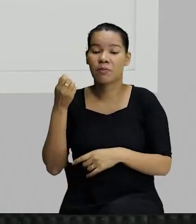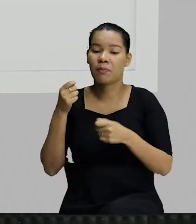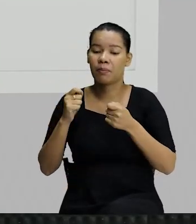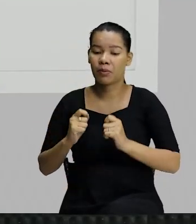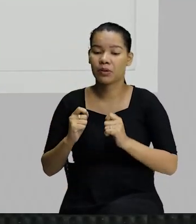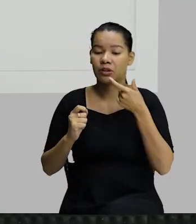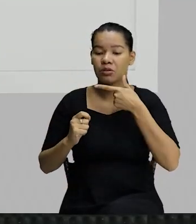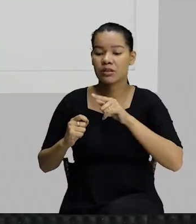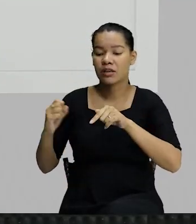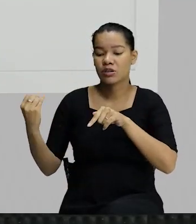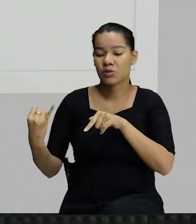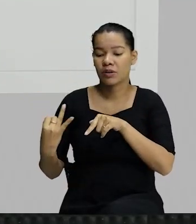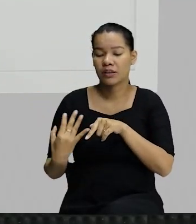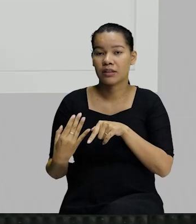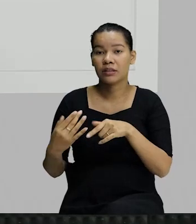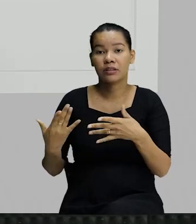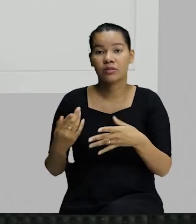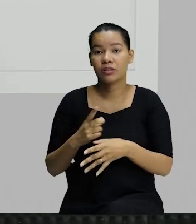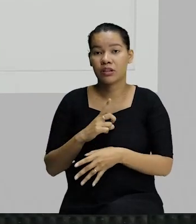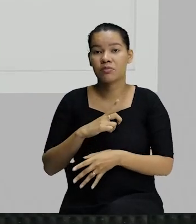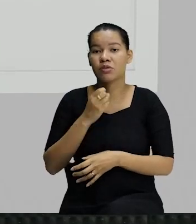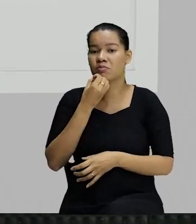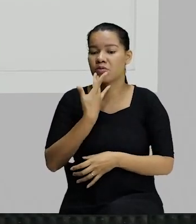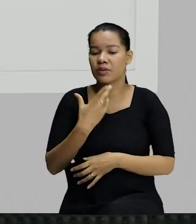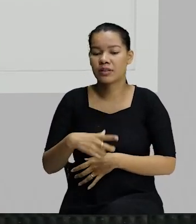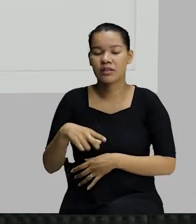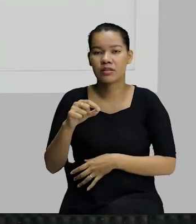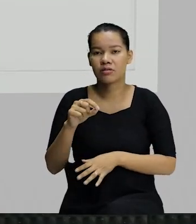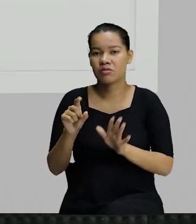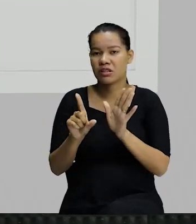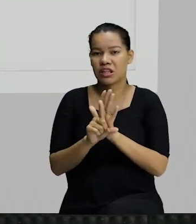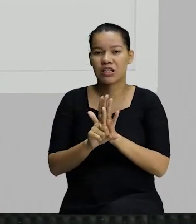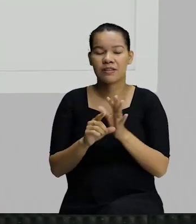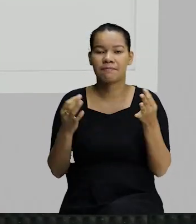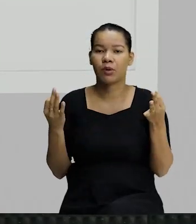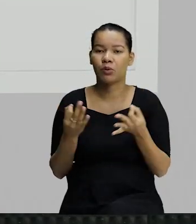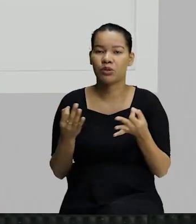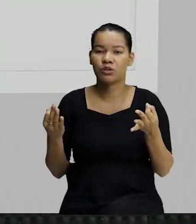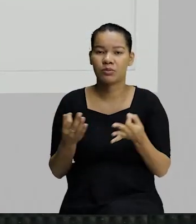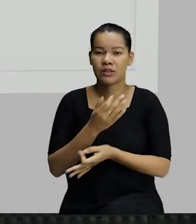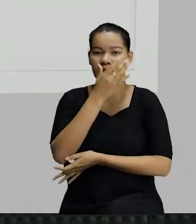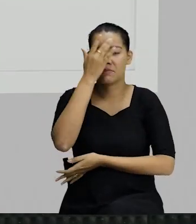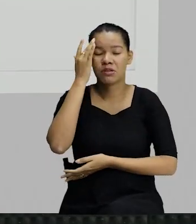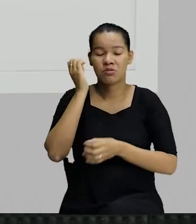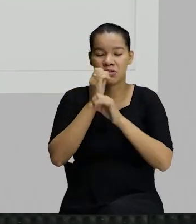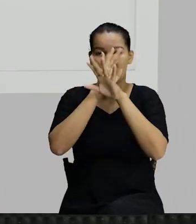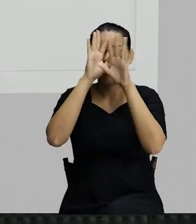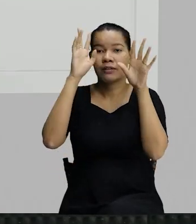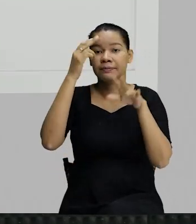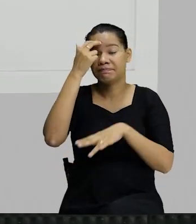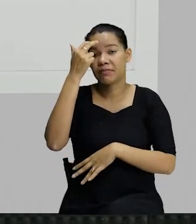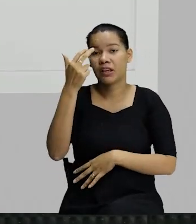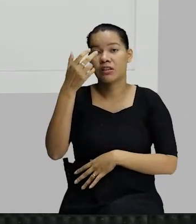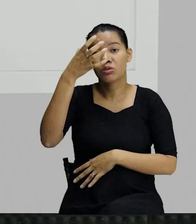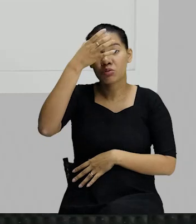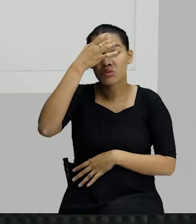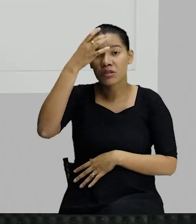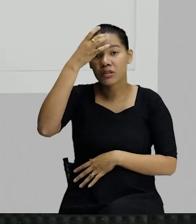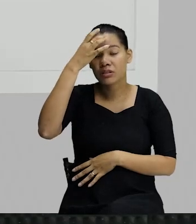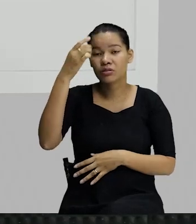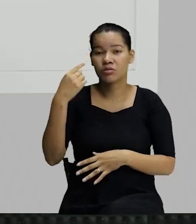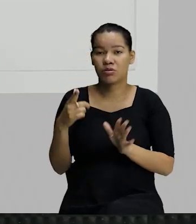decisões, ótimas leis. O povo esclarecido, tá? Consciente do seu